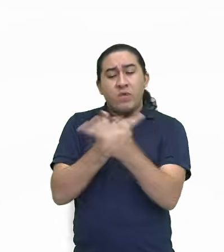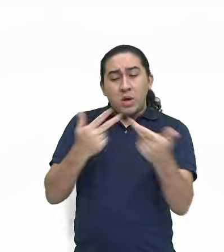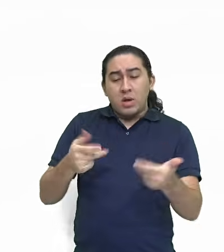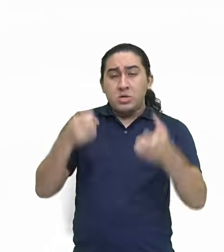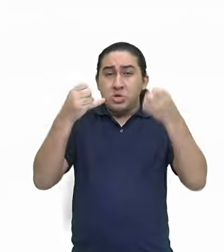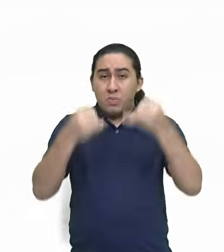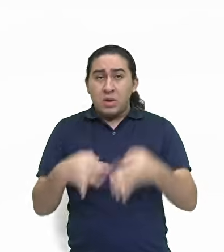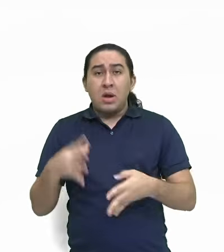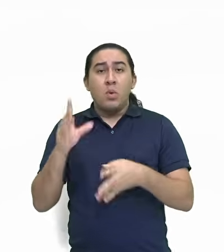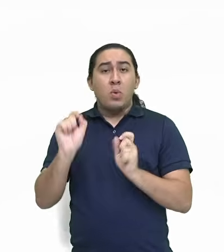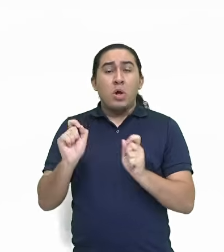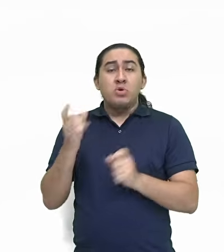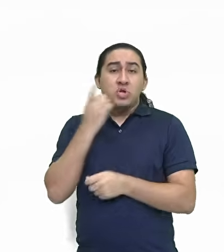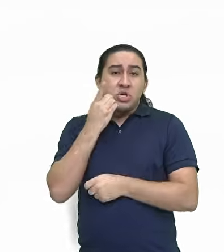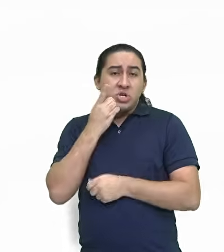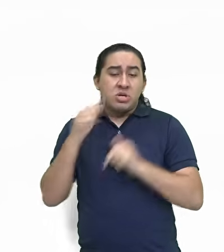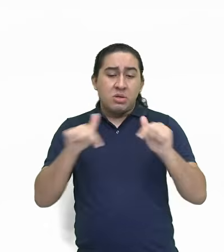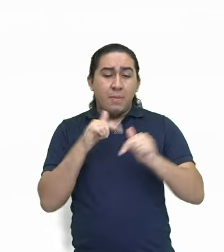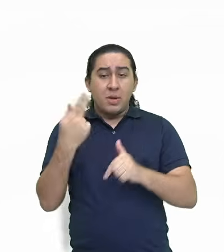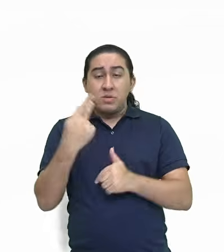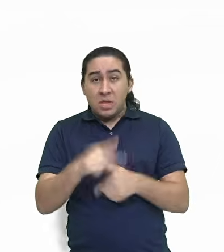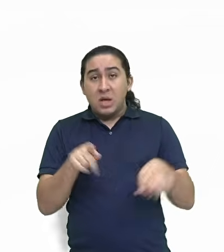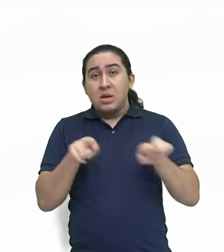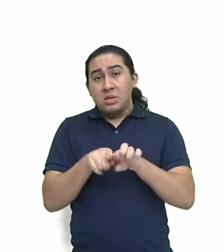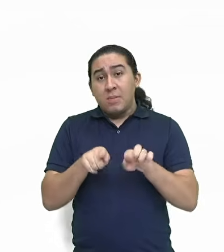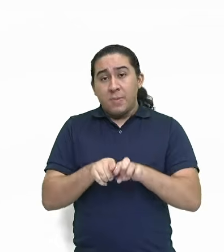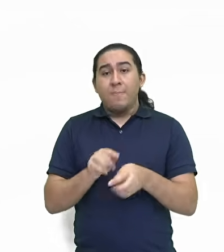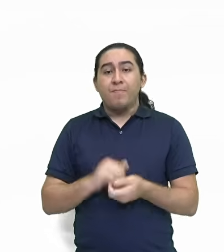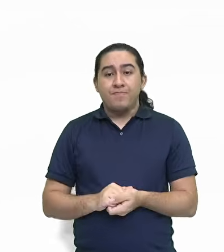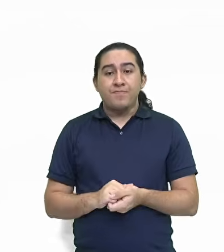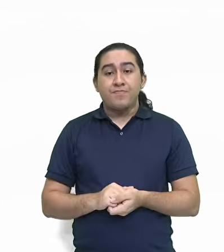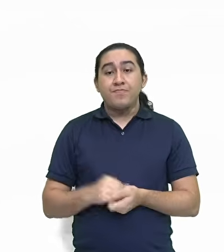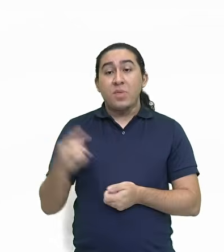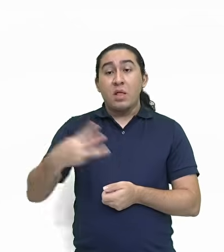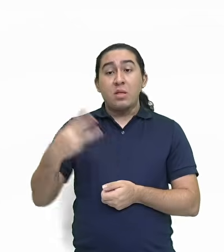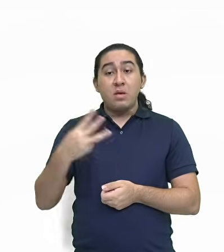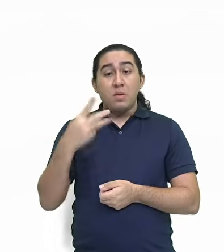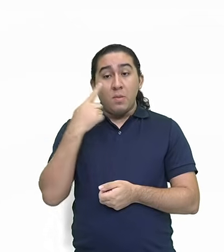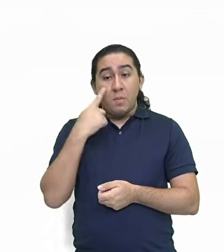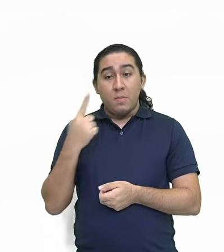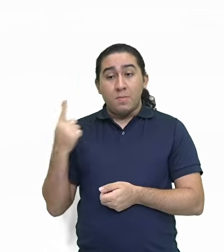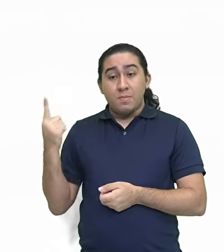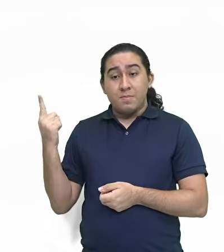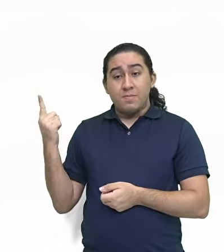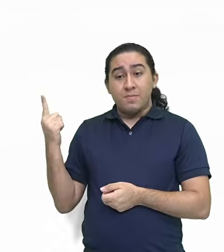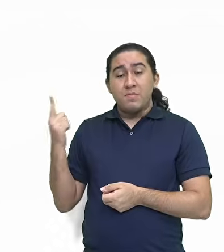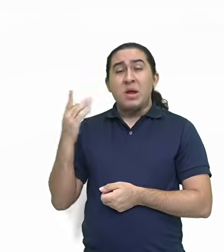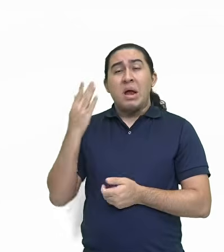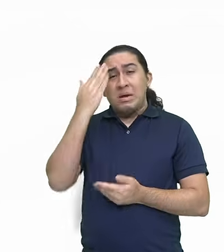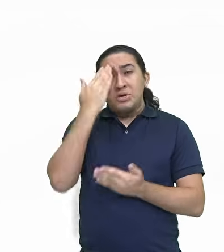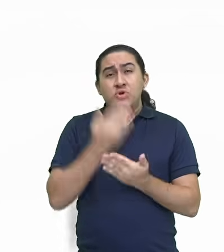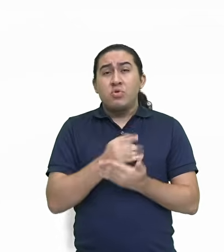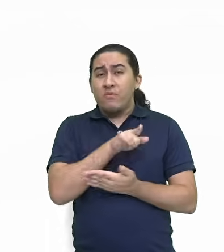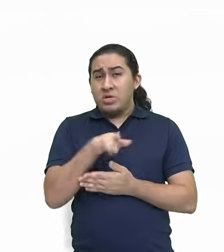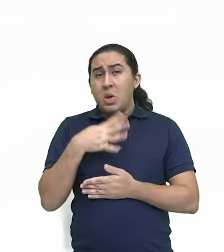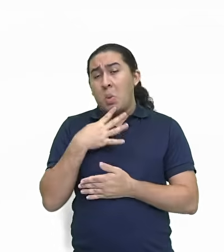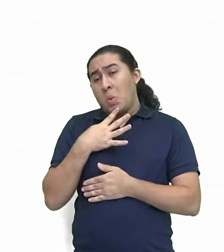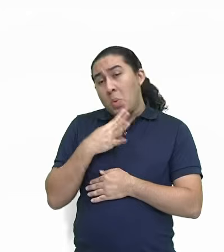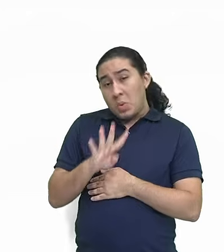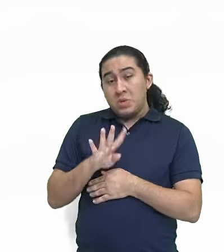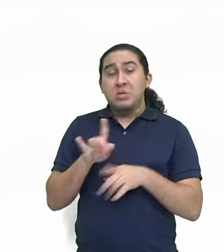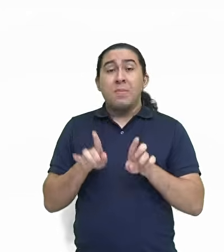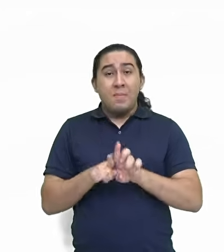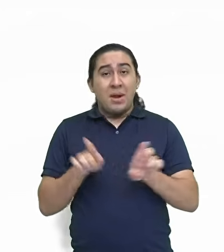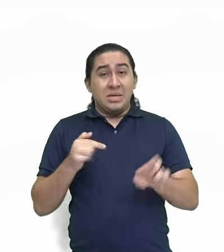falando, enfim, de tudo que envolve ali a vida dela. E nós temos uma, acho que não é conhecida por vocês,